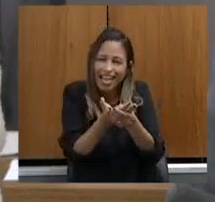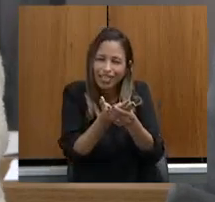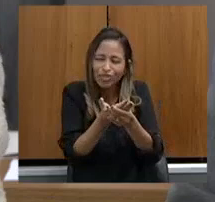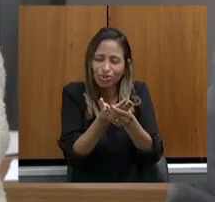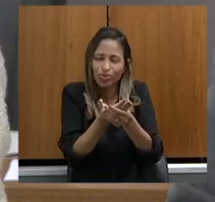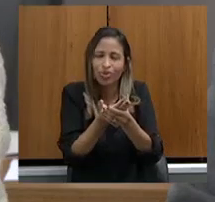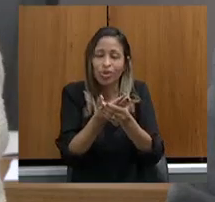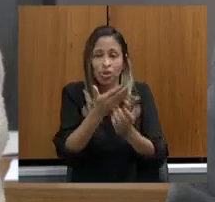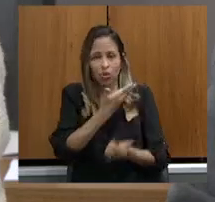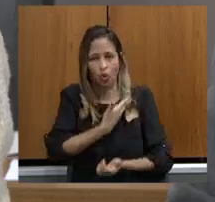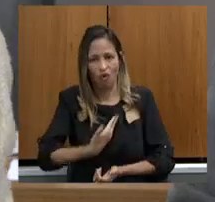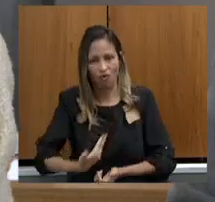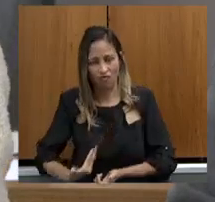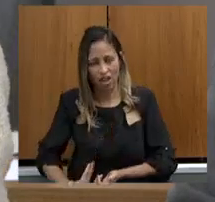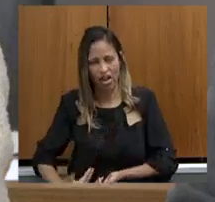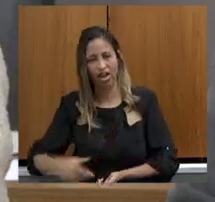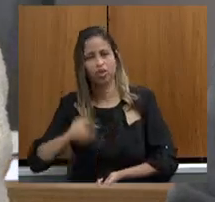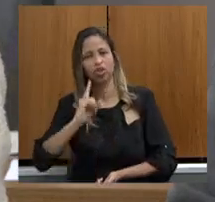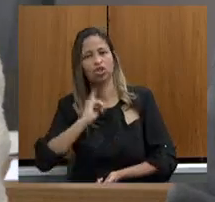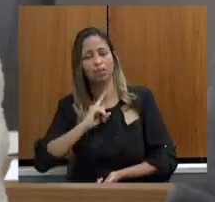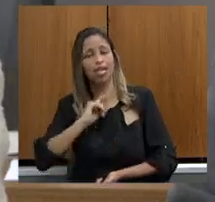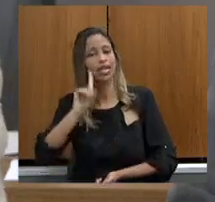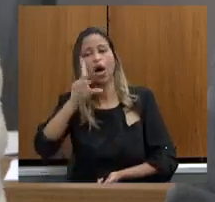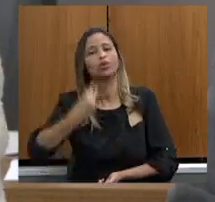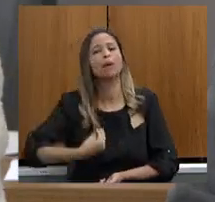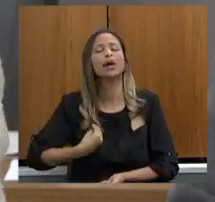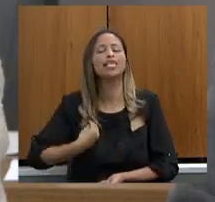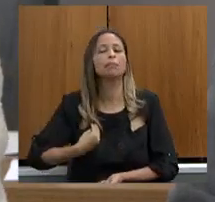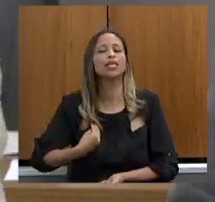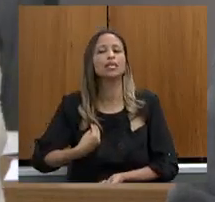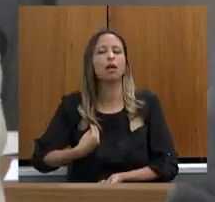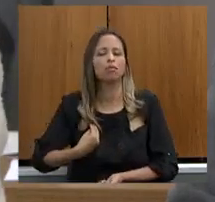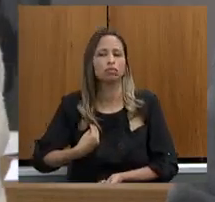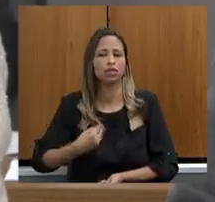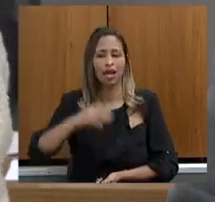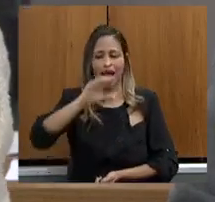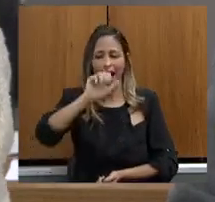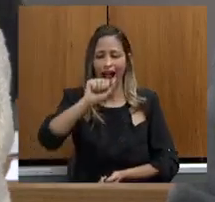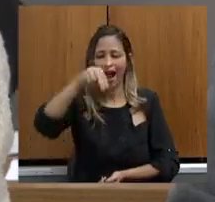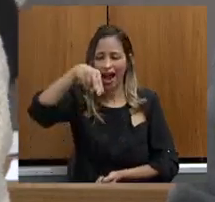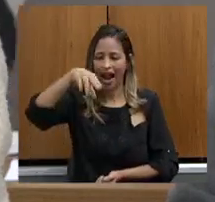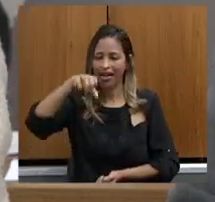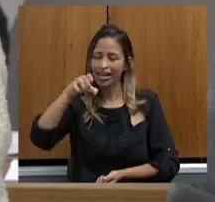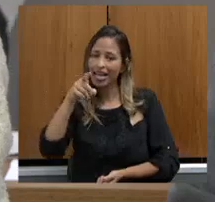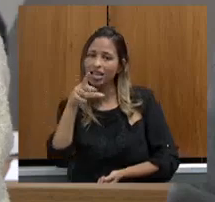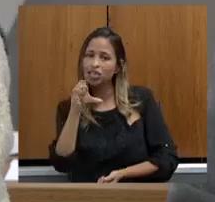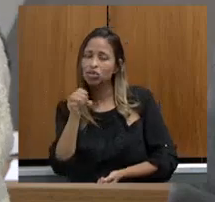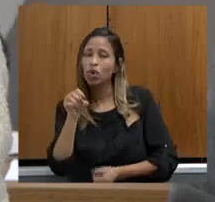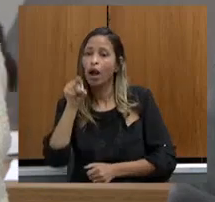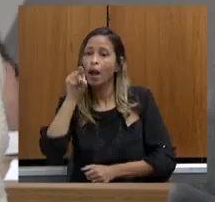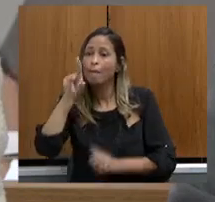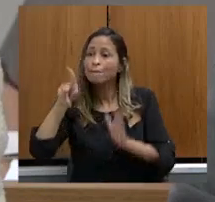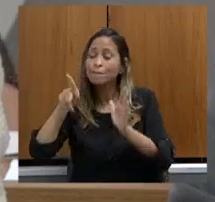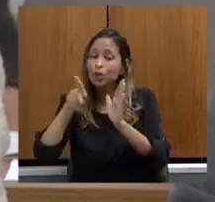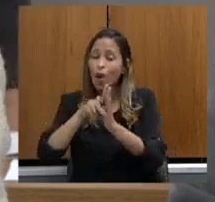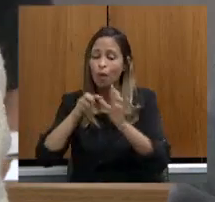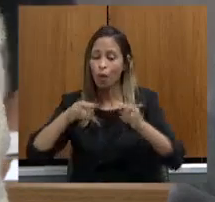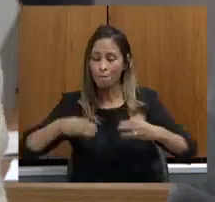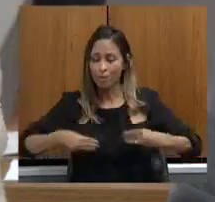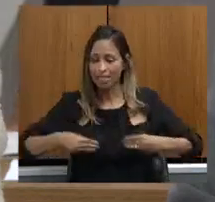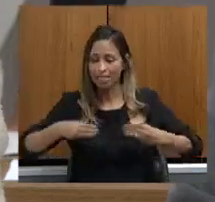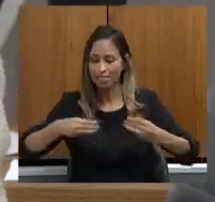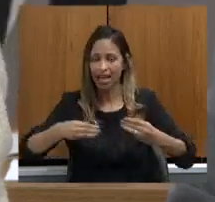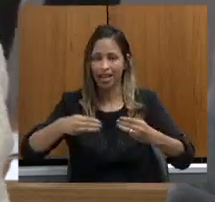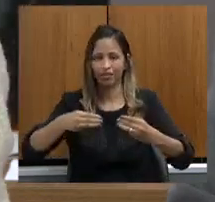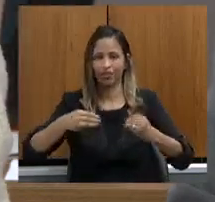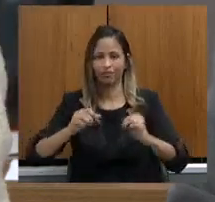que o governo de Minas não participa da gestão desse anexo esse anexo ele é de gestão exclusiva do Ministério Público Estadual o Ministério Público